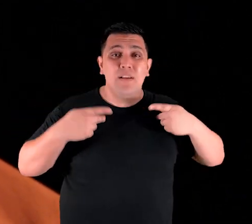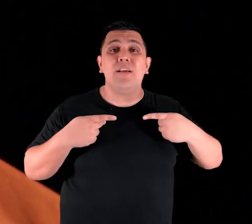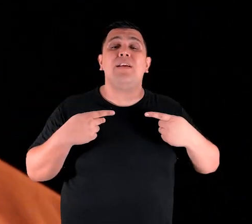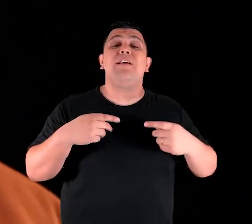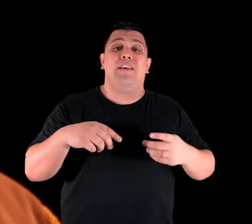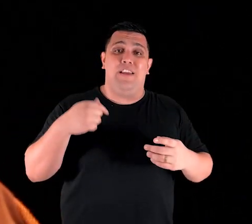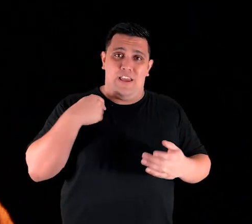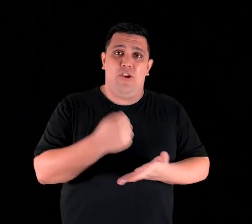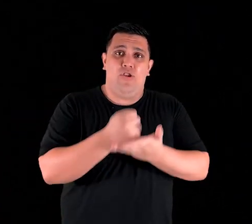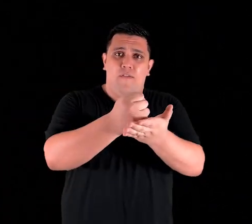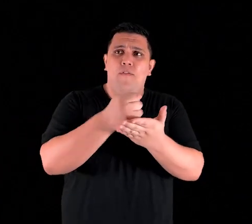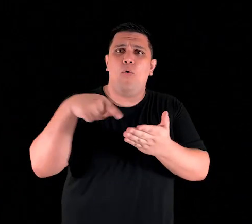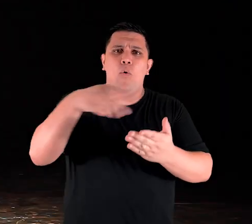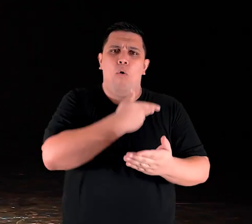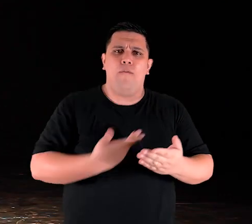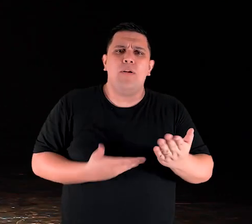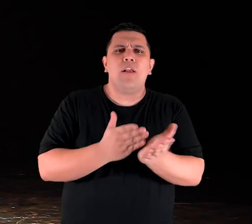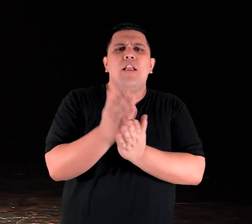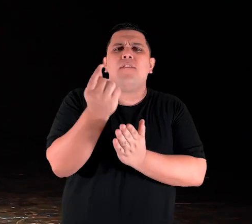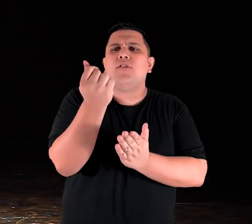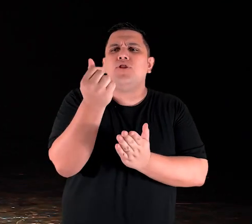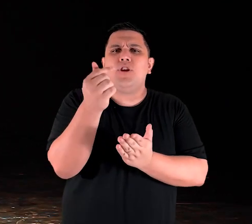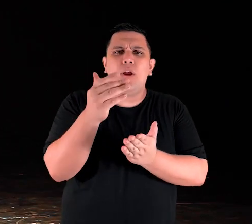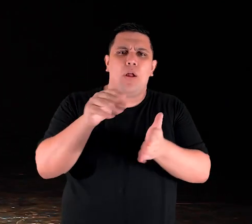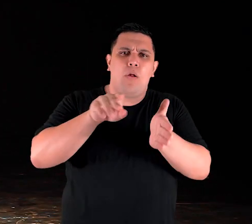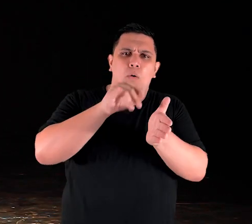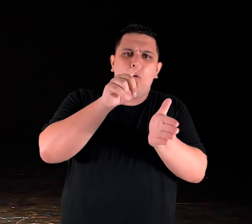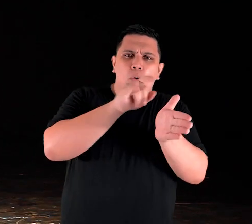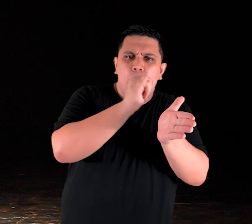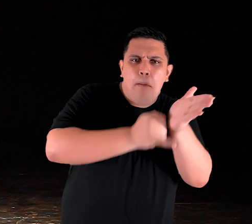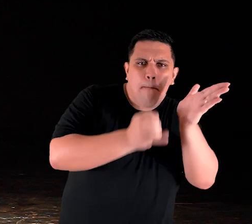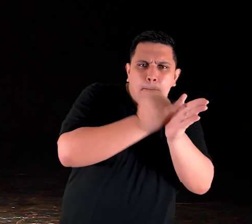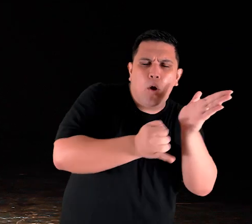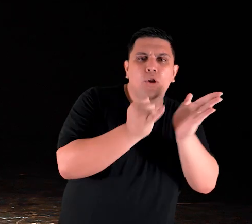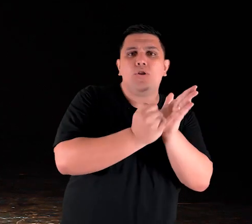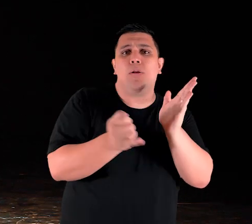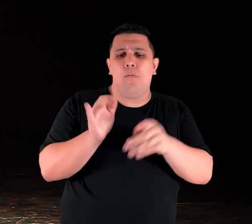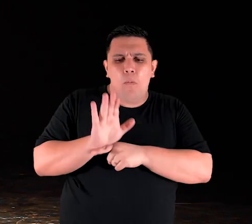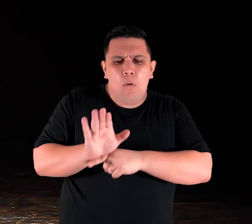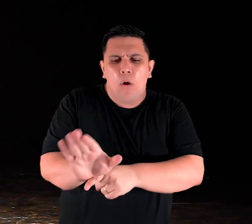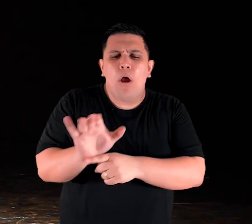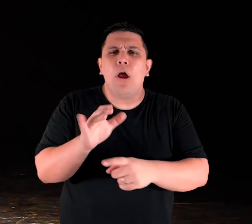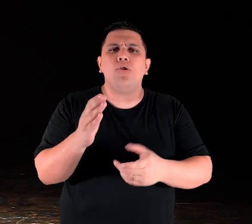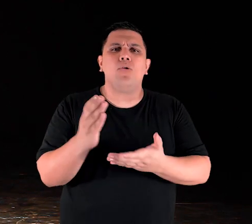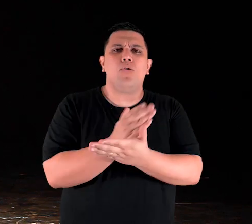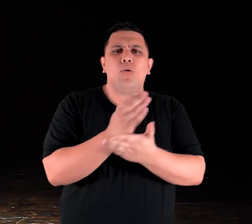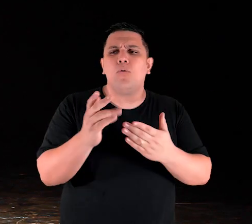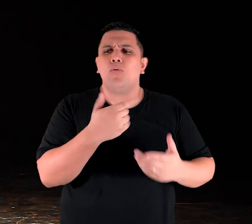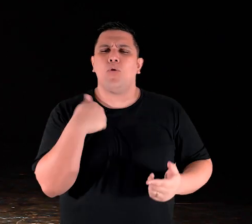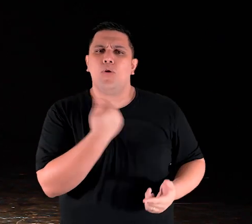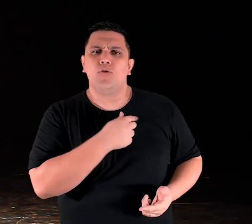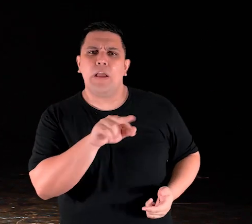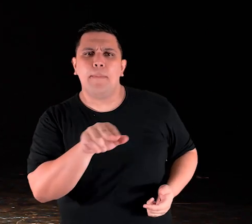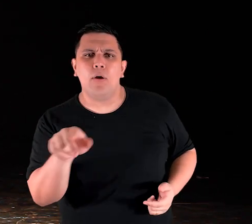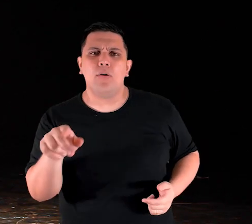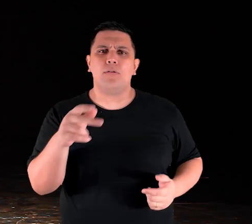dos tributos, dos impostos, promova o mínimo necessário para os nossos irmãos, como saúde,